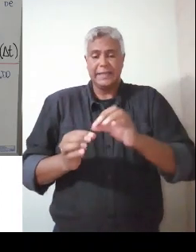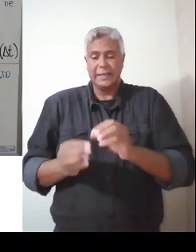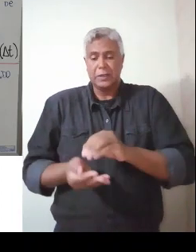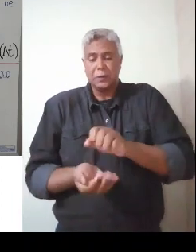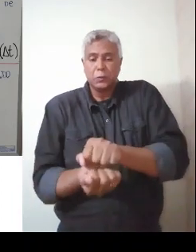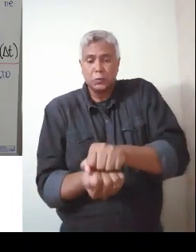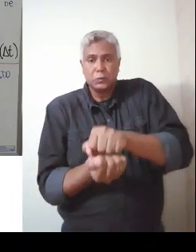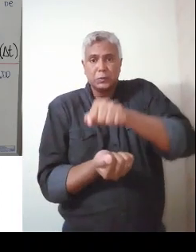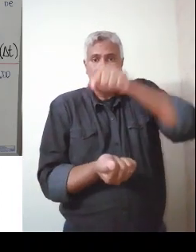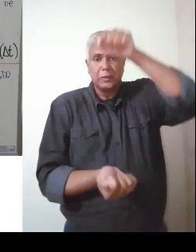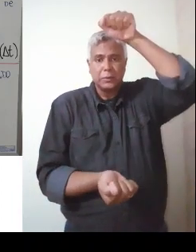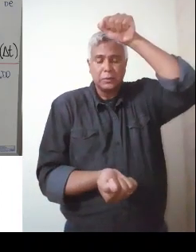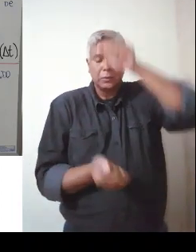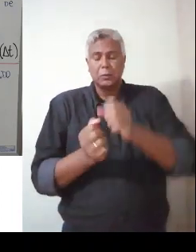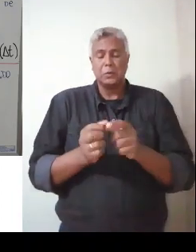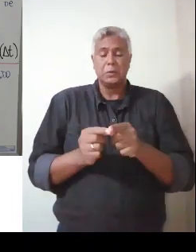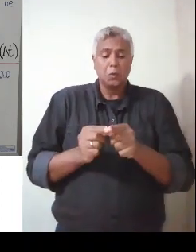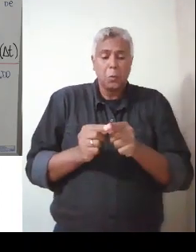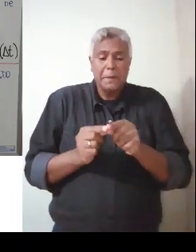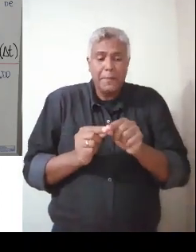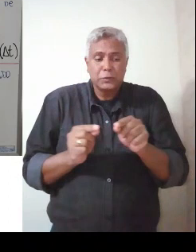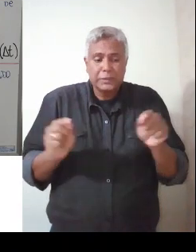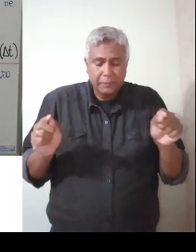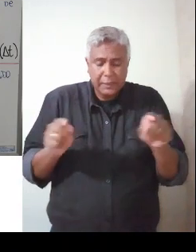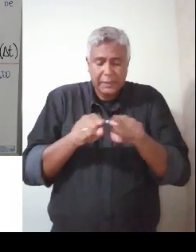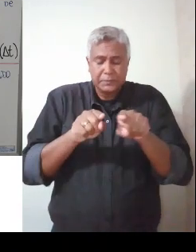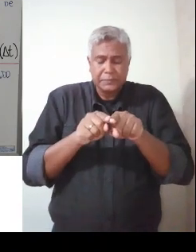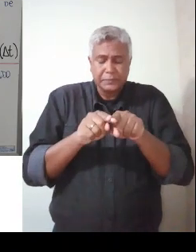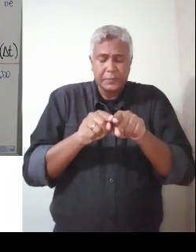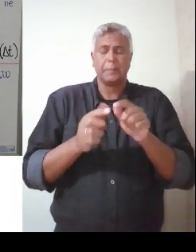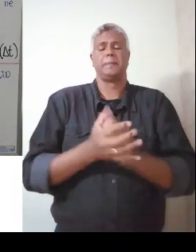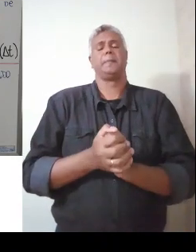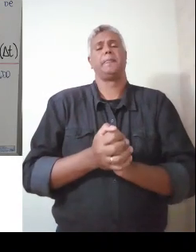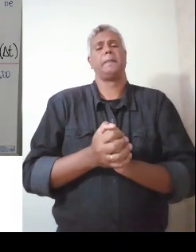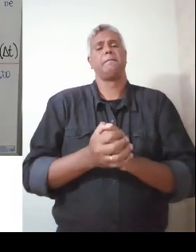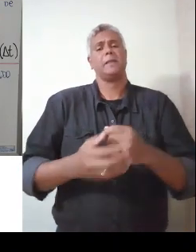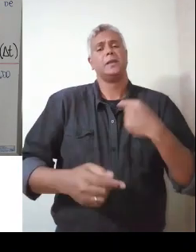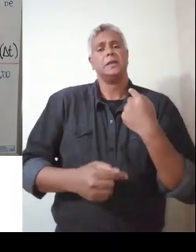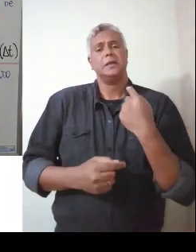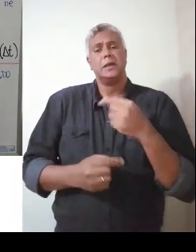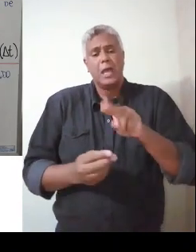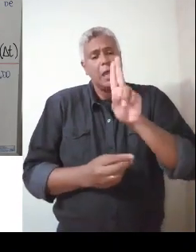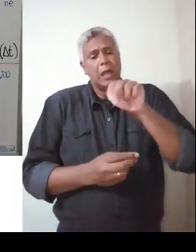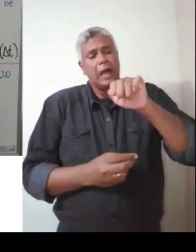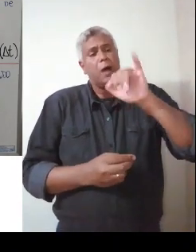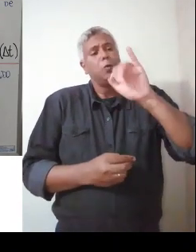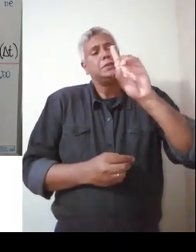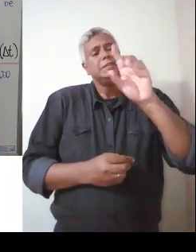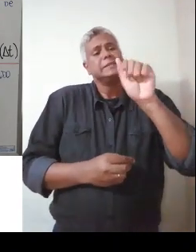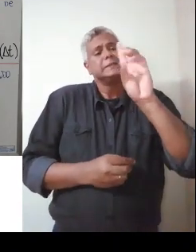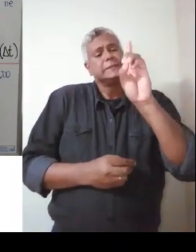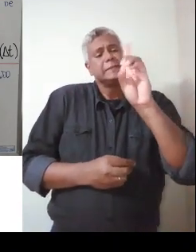algo está em relação a um ponto de referência, em relação a um referencial. A unidade padrão que